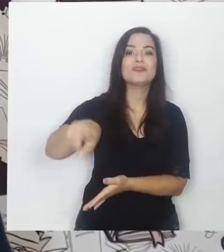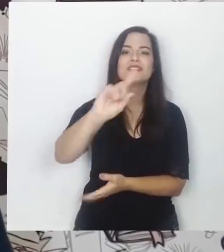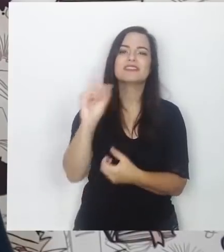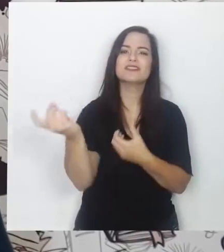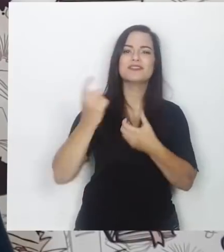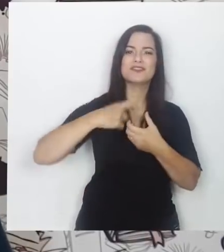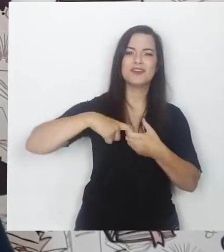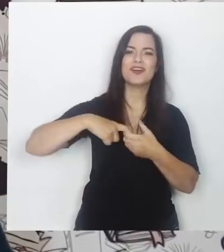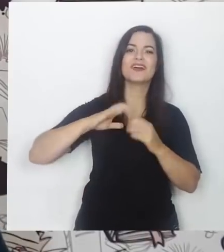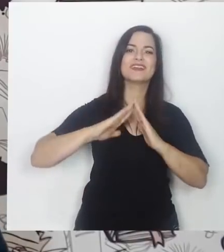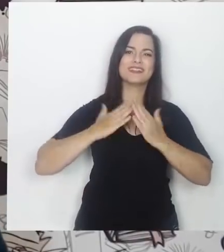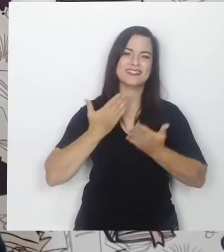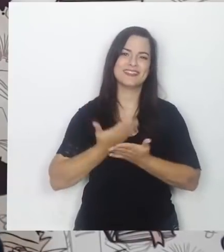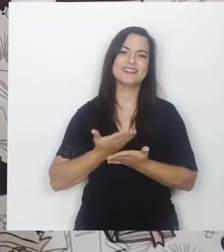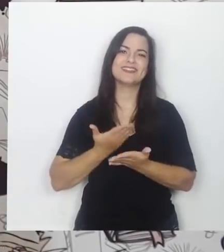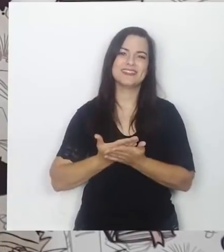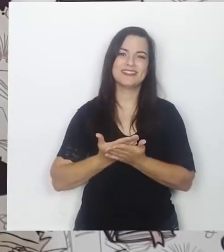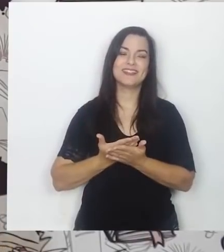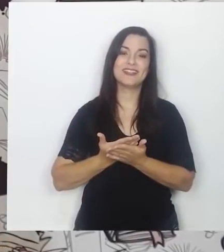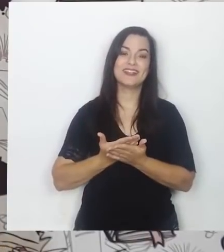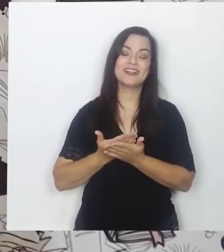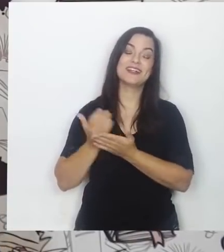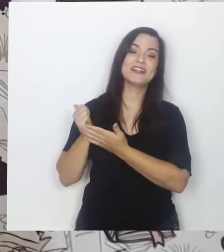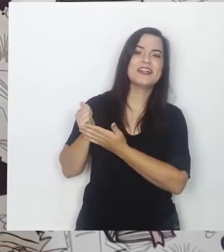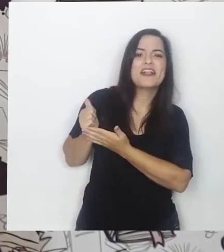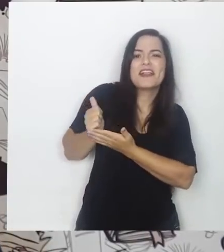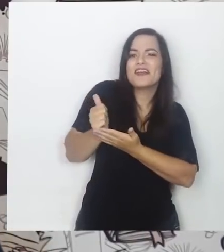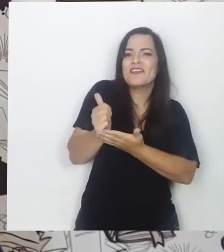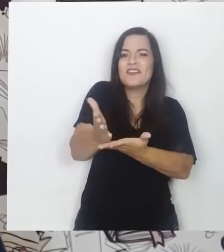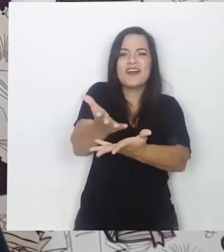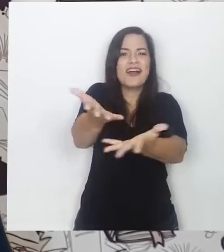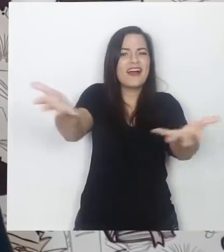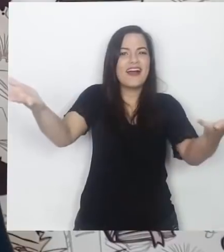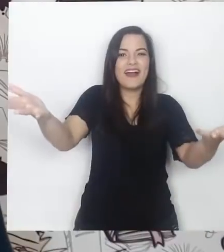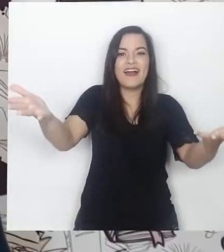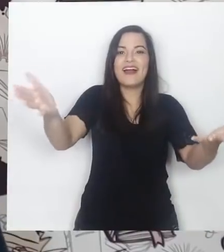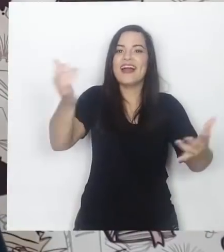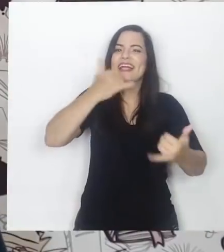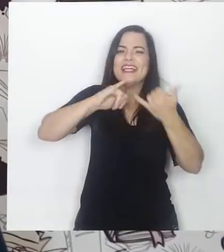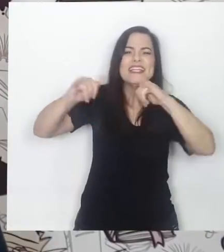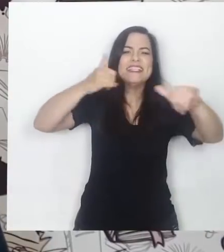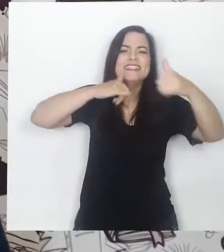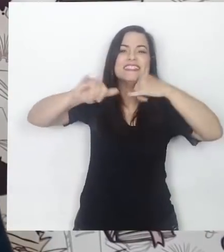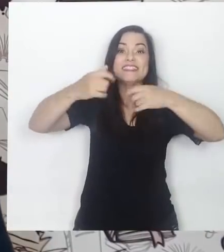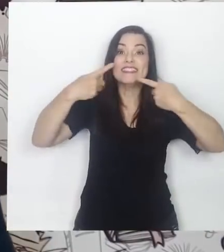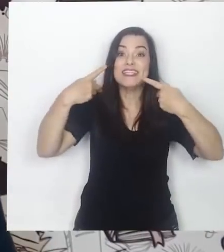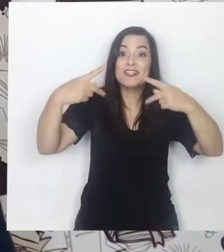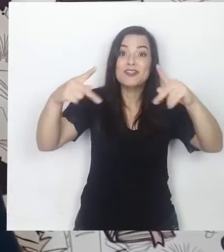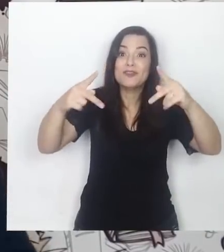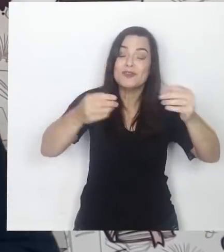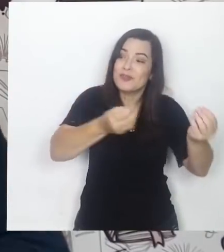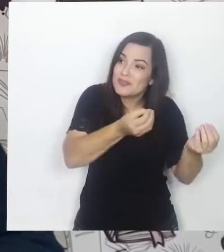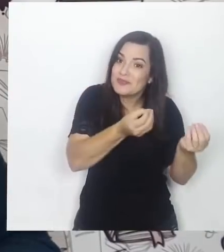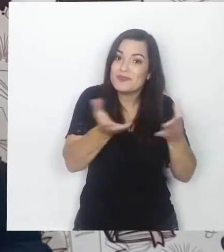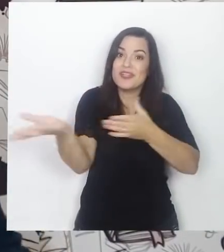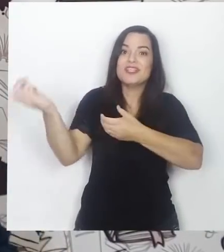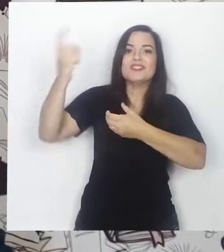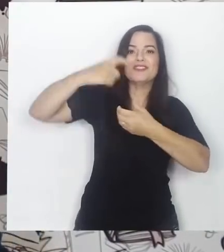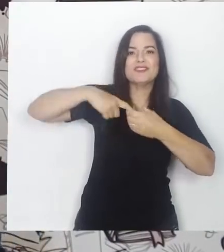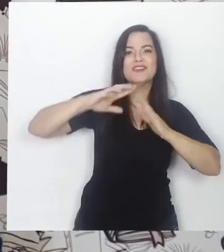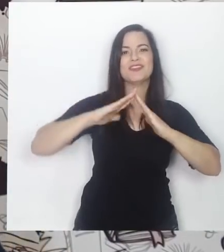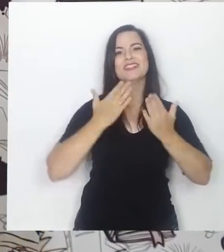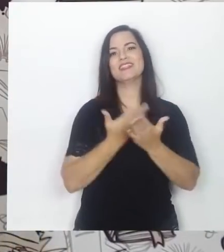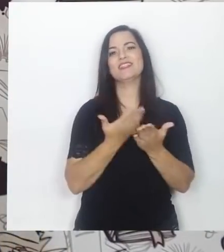as escolas e levar toda essa energia que vocês têm de maneira muito positiva para